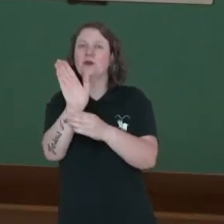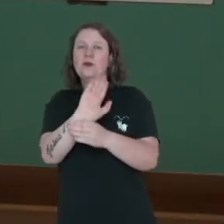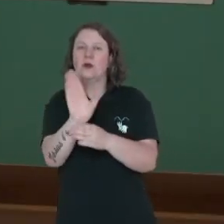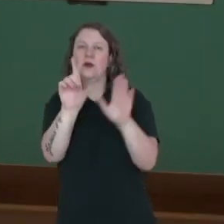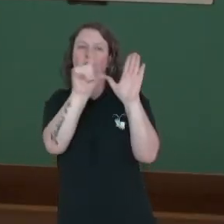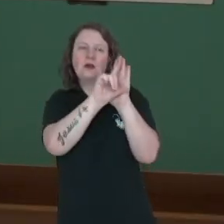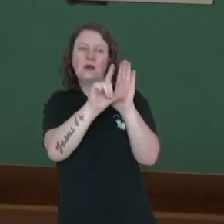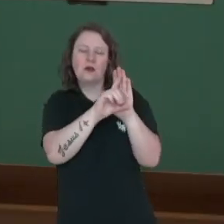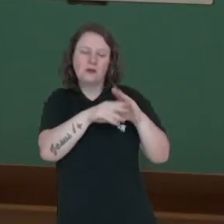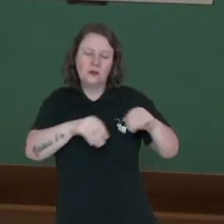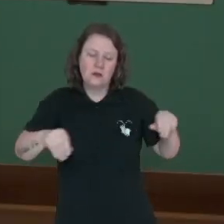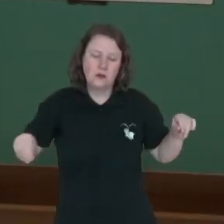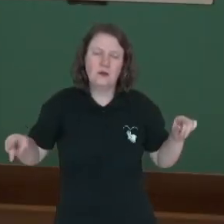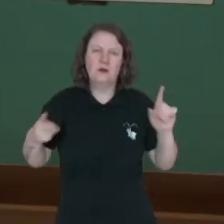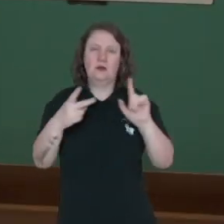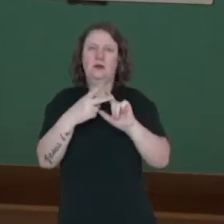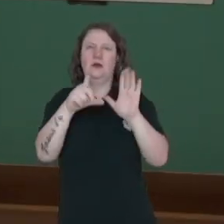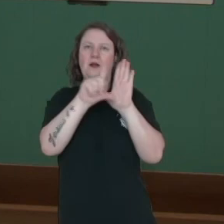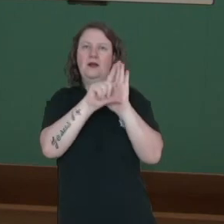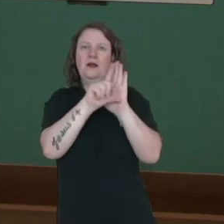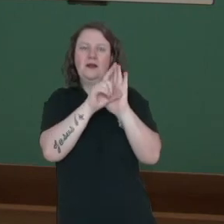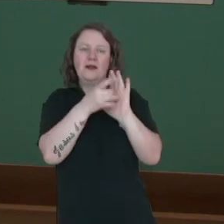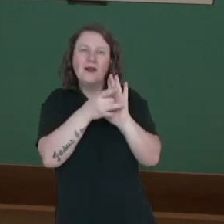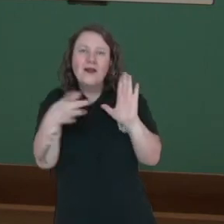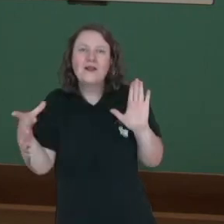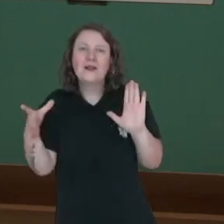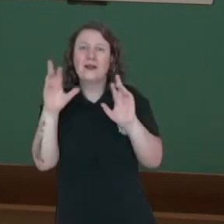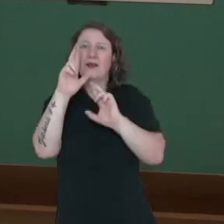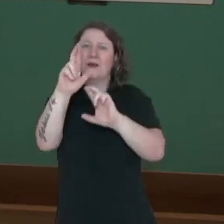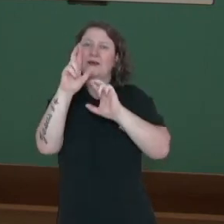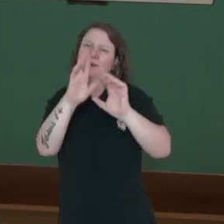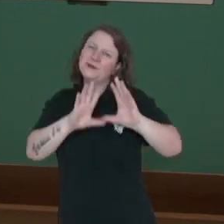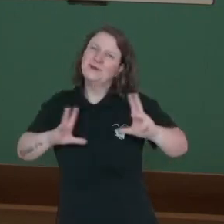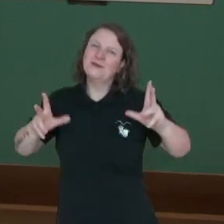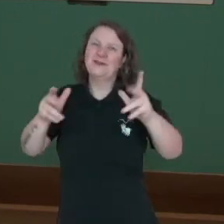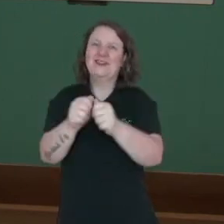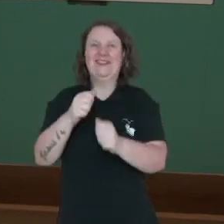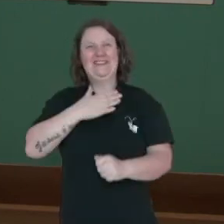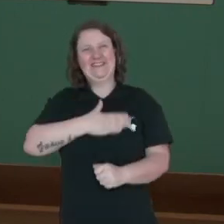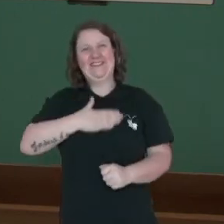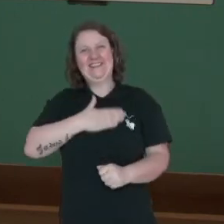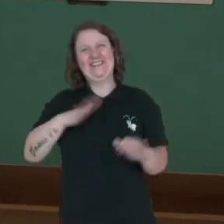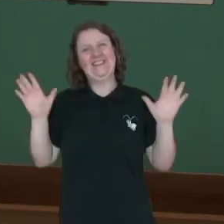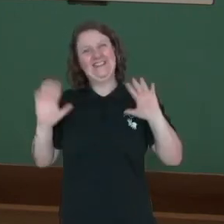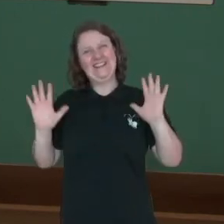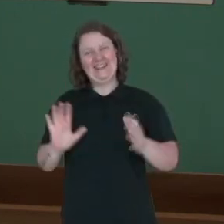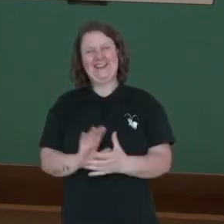terras, as leis abolicionistas. Espero que vocês tenham gostado. Até breve!